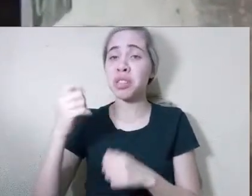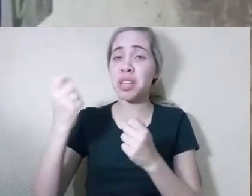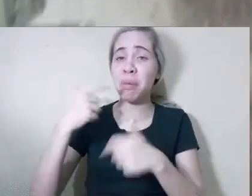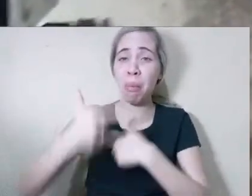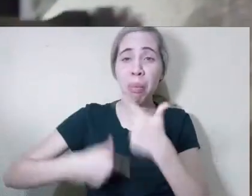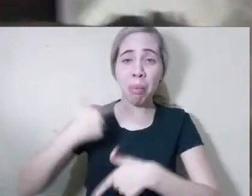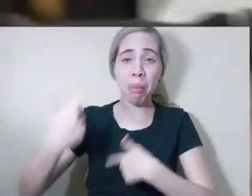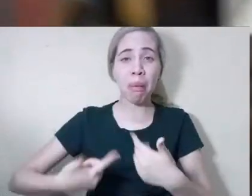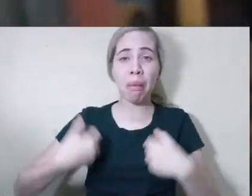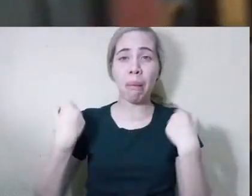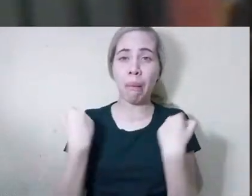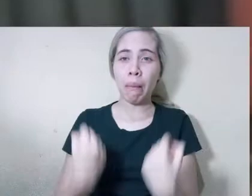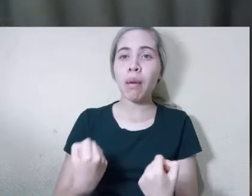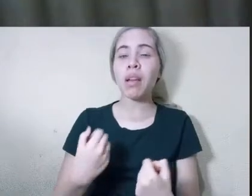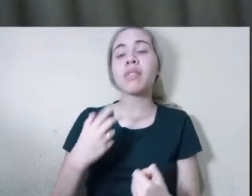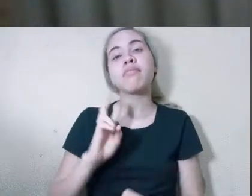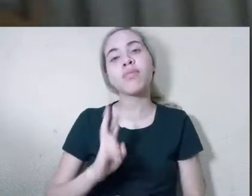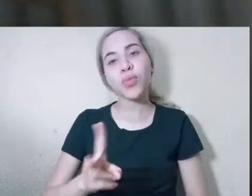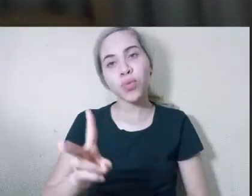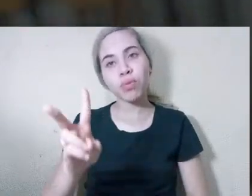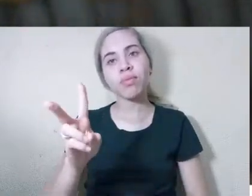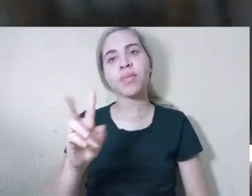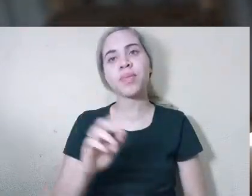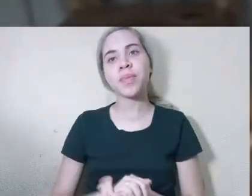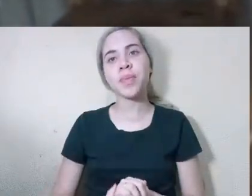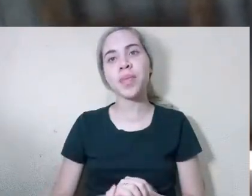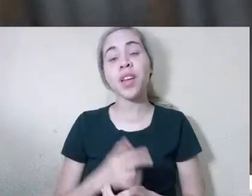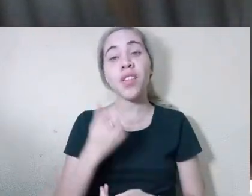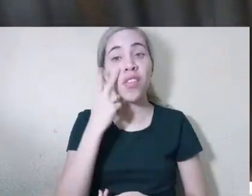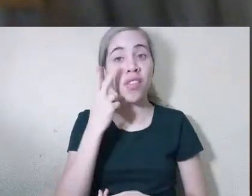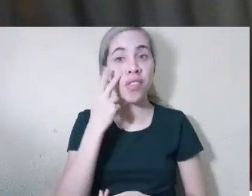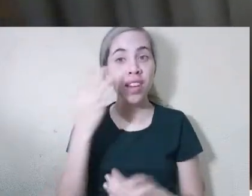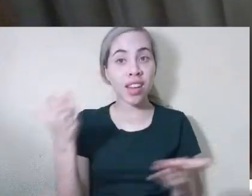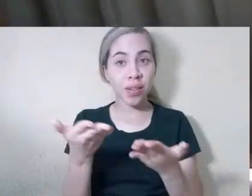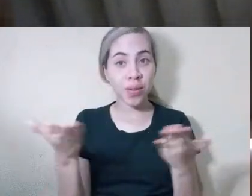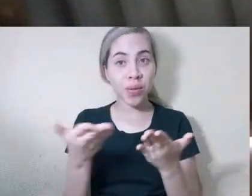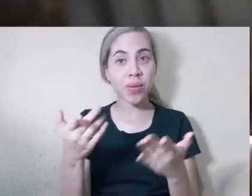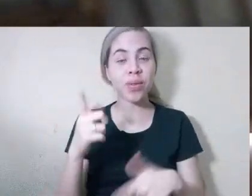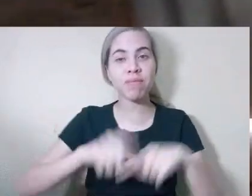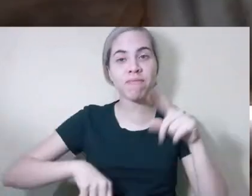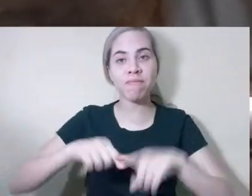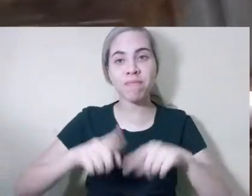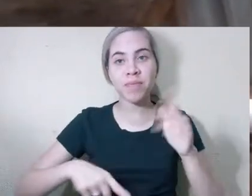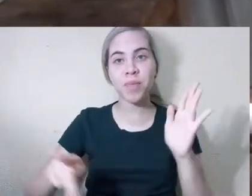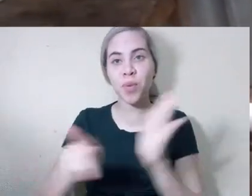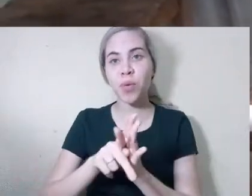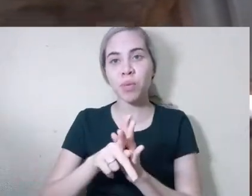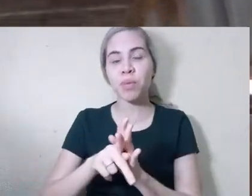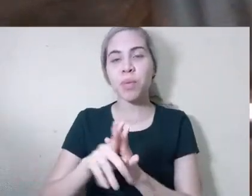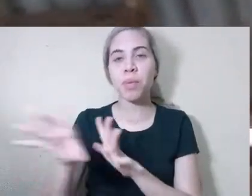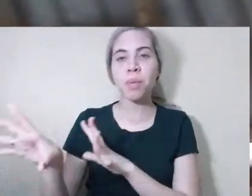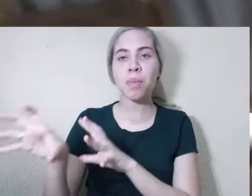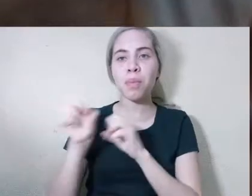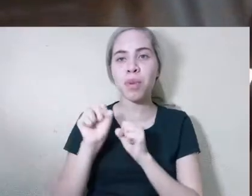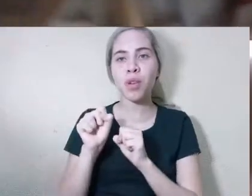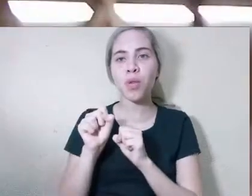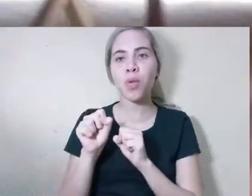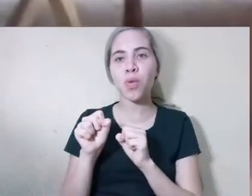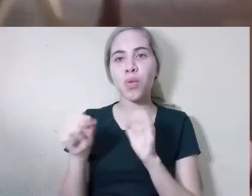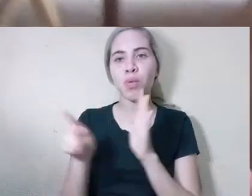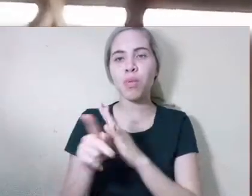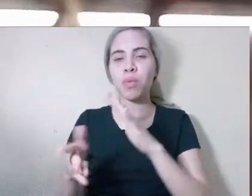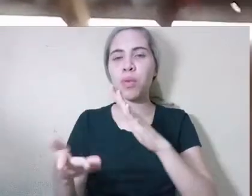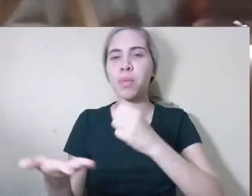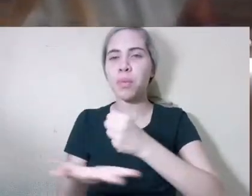tá? Vamos lá, pessoal, continuando aqui. A gente vai ver agora aqui uma ferramenta que ele pegou